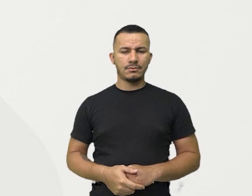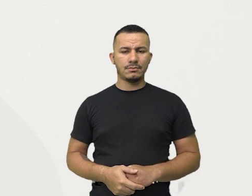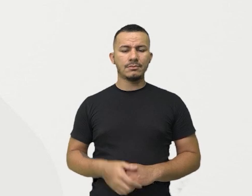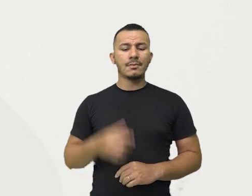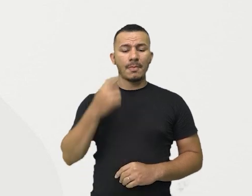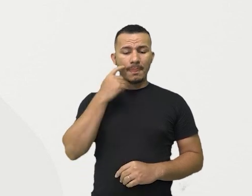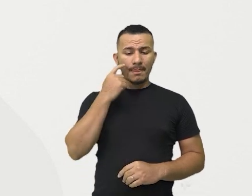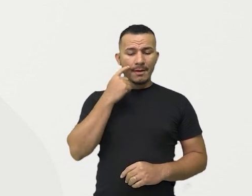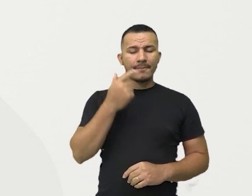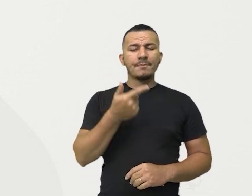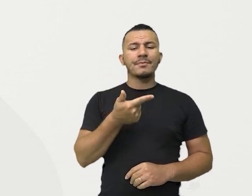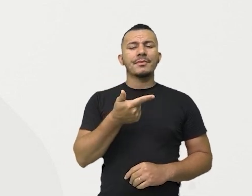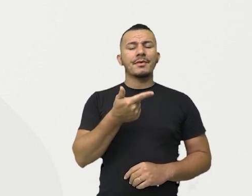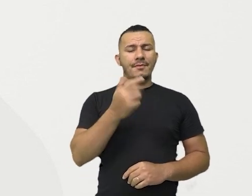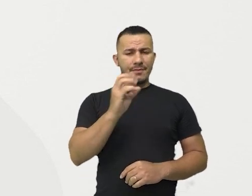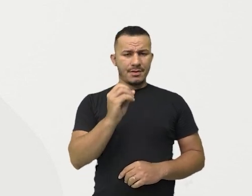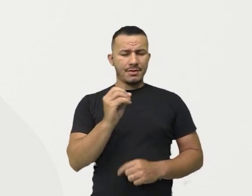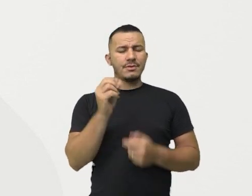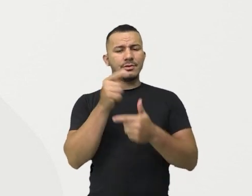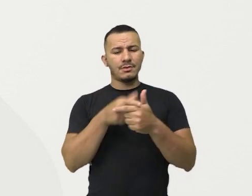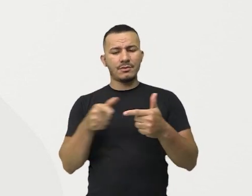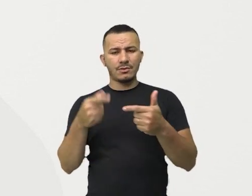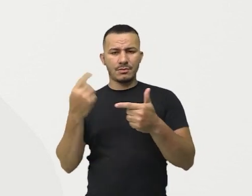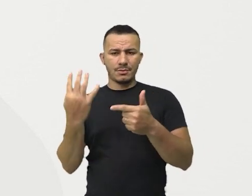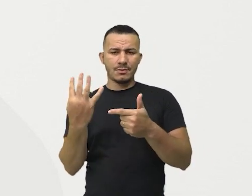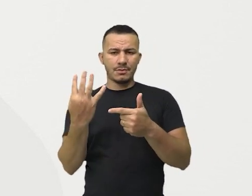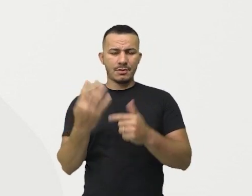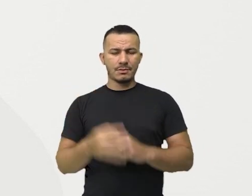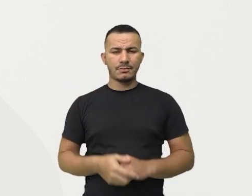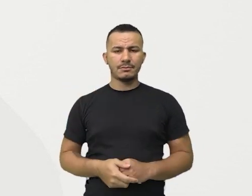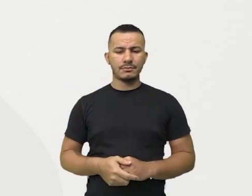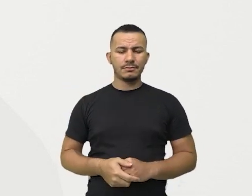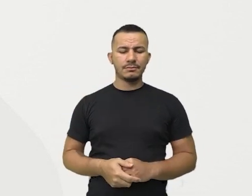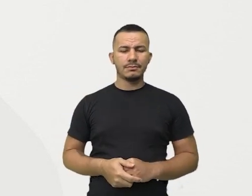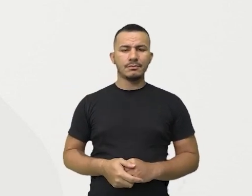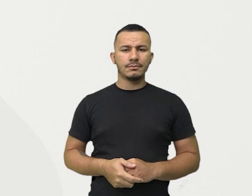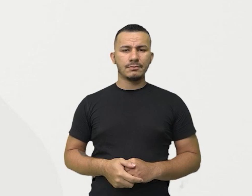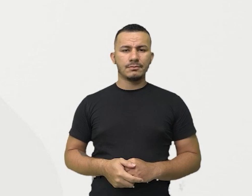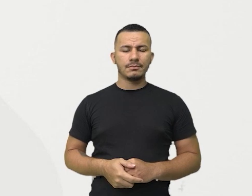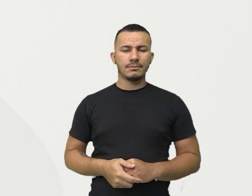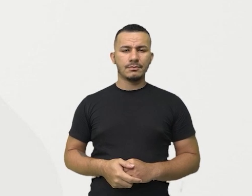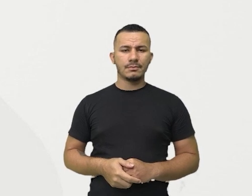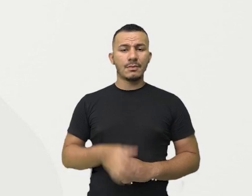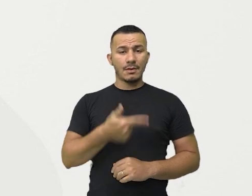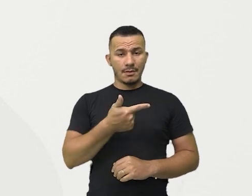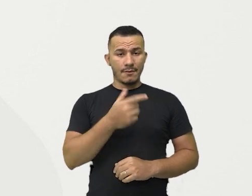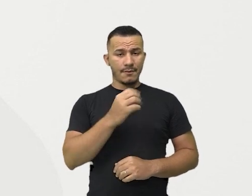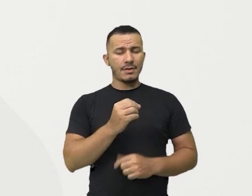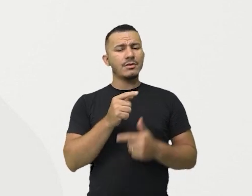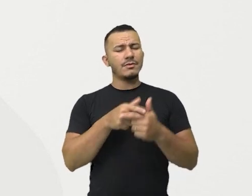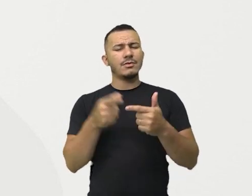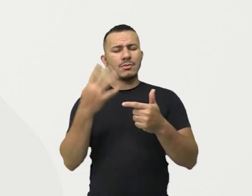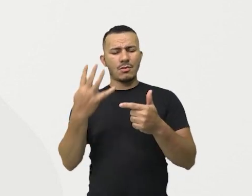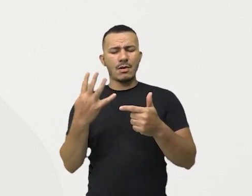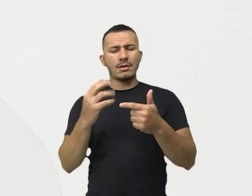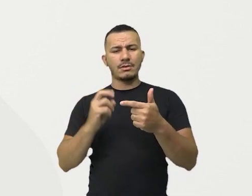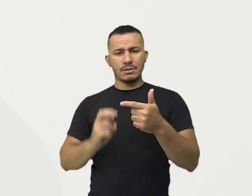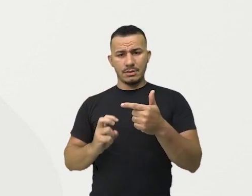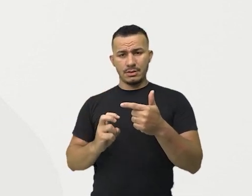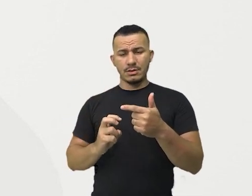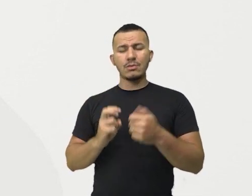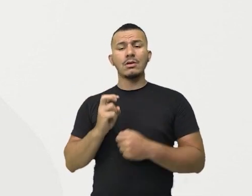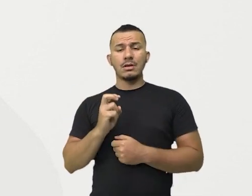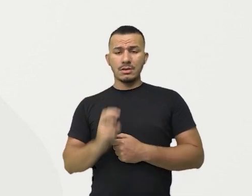ficar 20 dividido por 4. 20 dividido por 4 é 5. 5 vezes